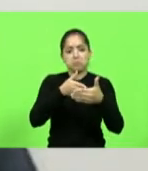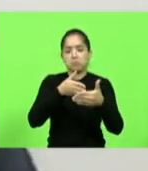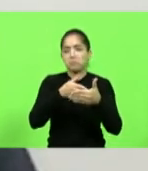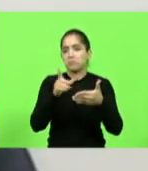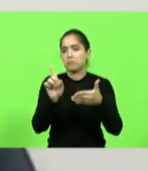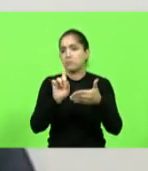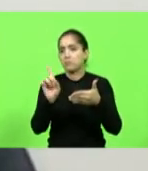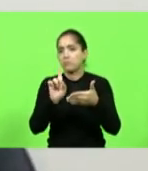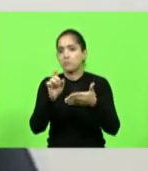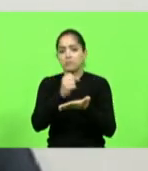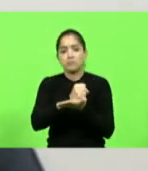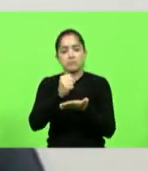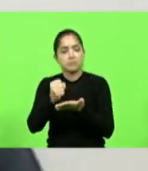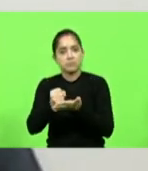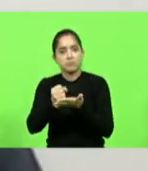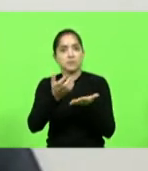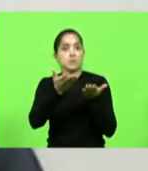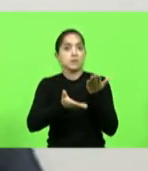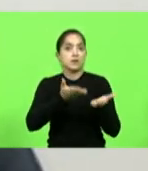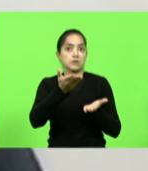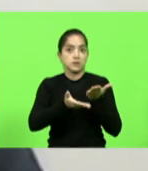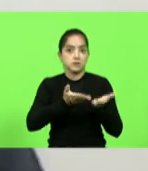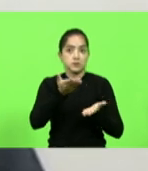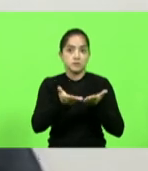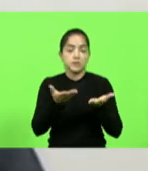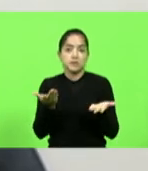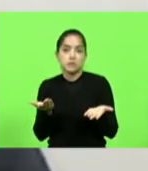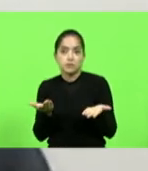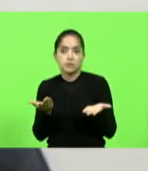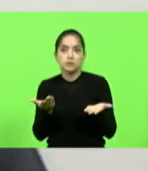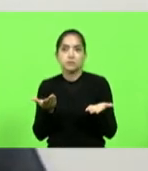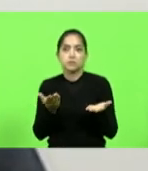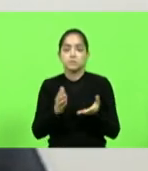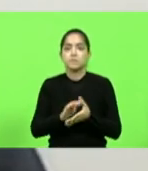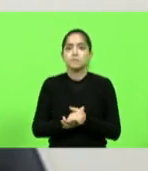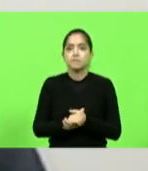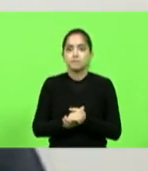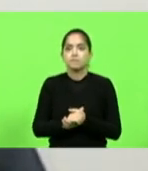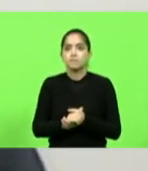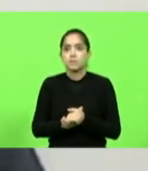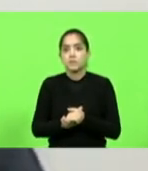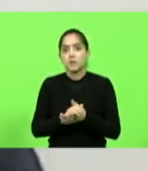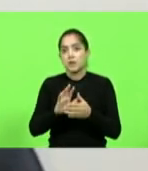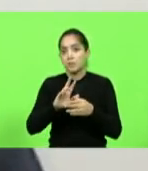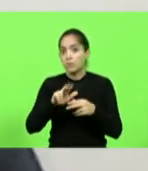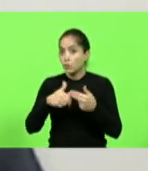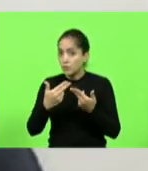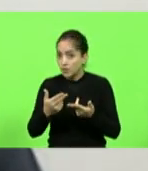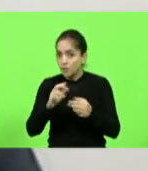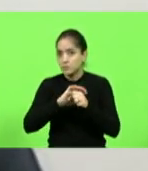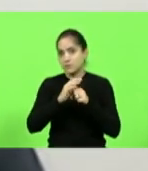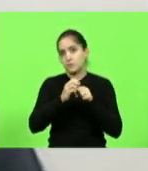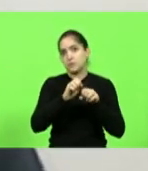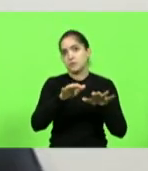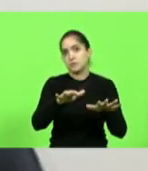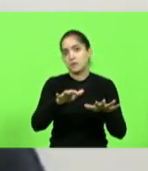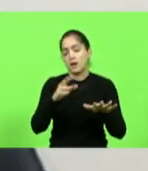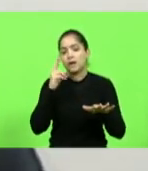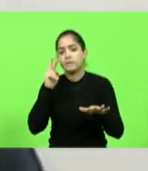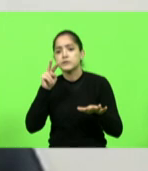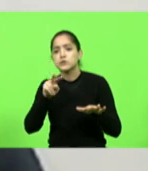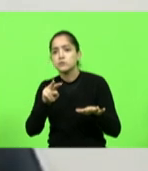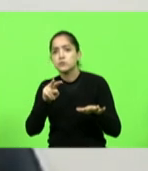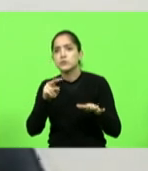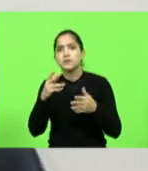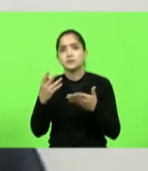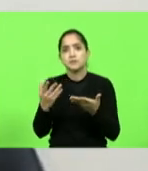a contratação para o atendimento de questões reflexo da pandemia, né? E a gente normalmente olha a pandemia com reflexos